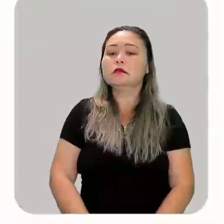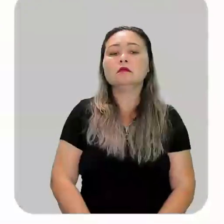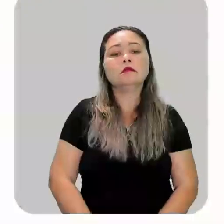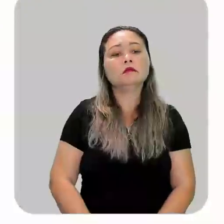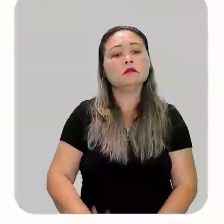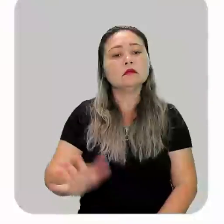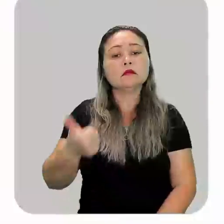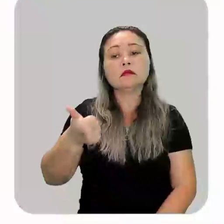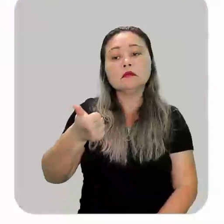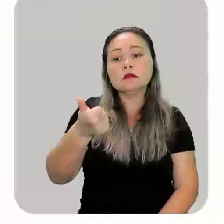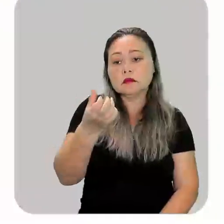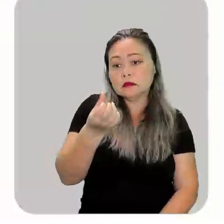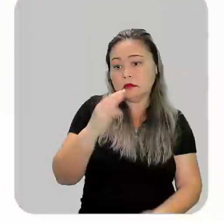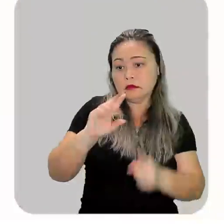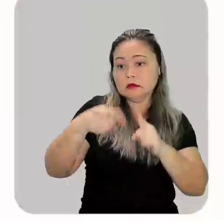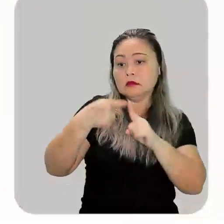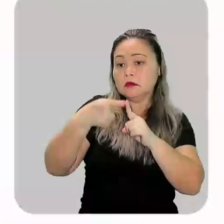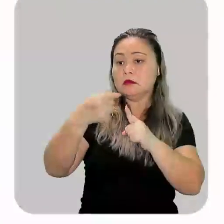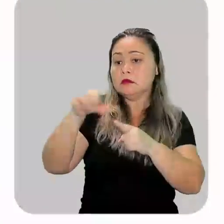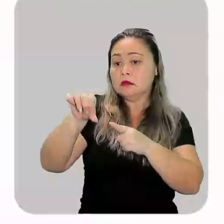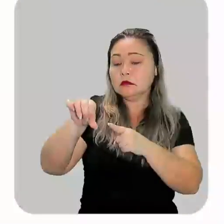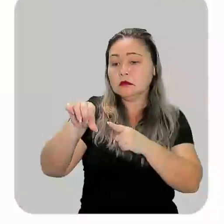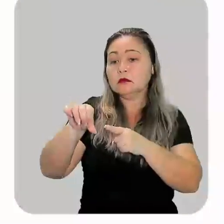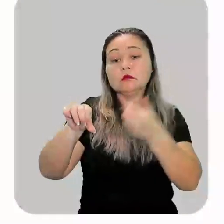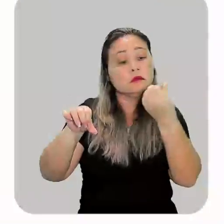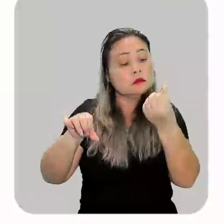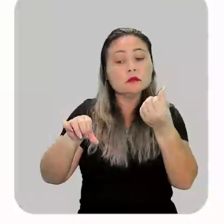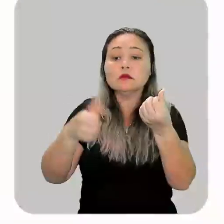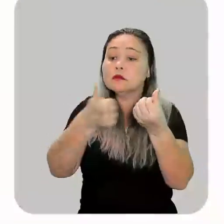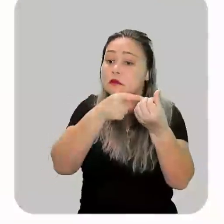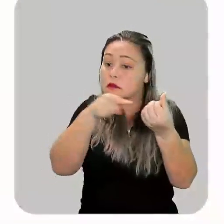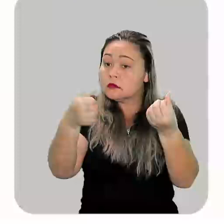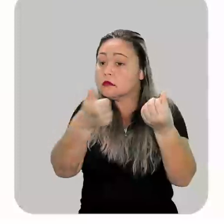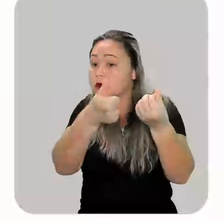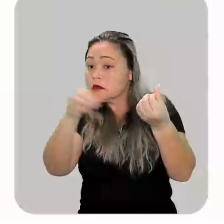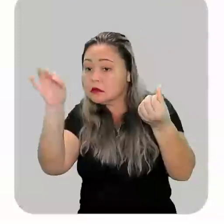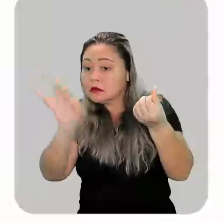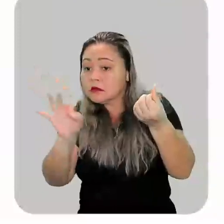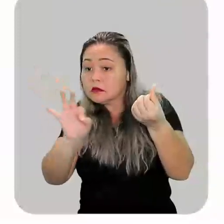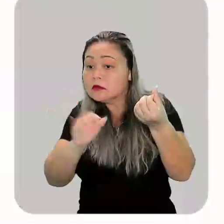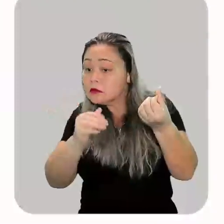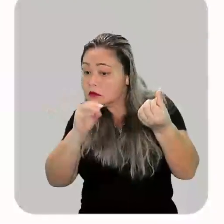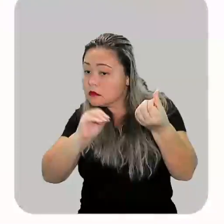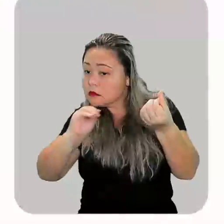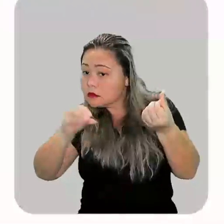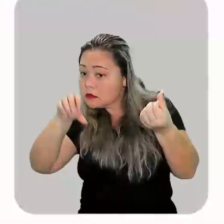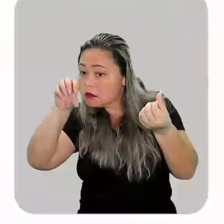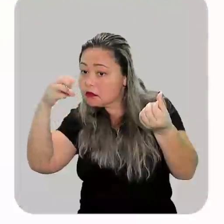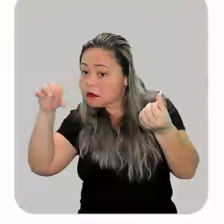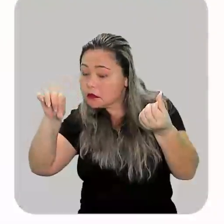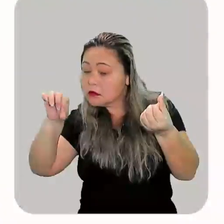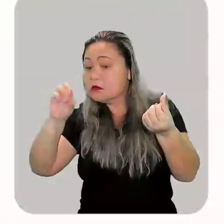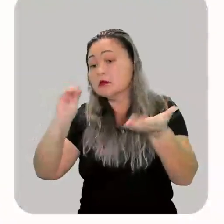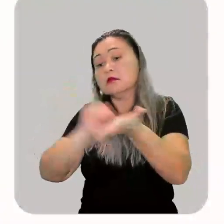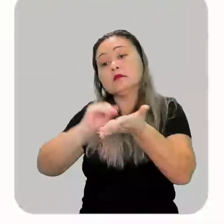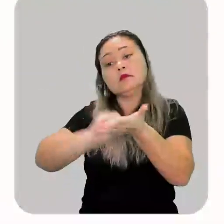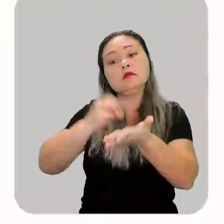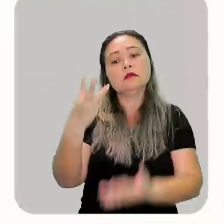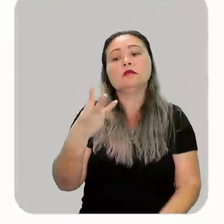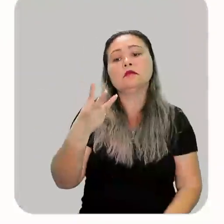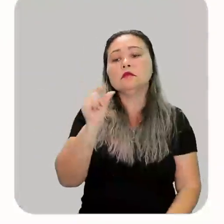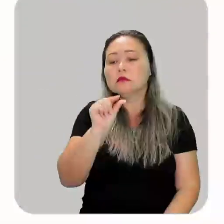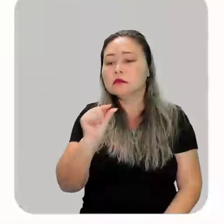para o 15, aumentou 9, né? O 6 já é o 100%. Para chegar no 9 falta metade, falta 3, né?